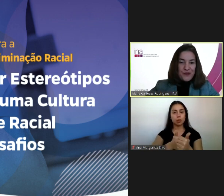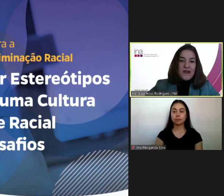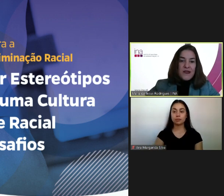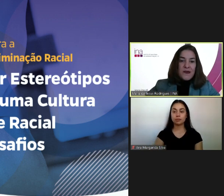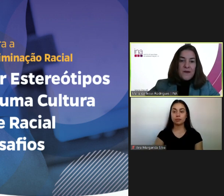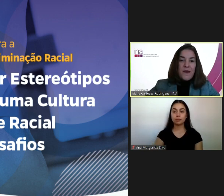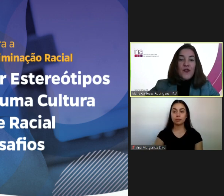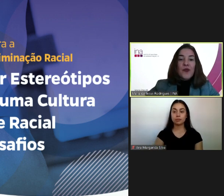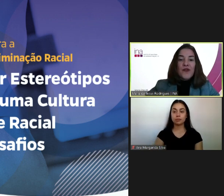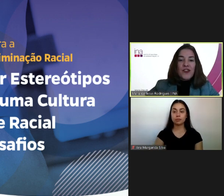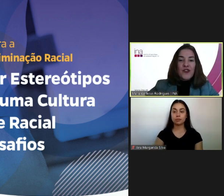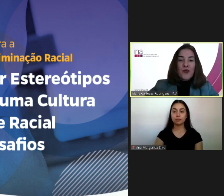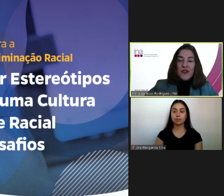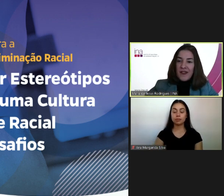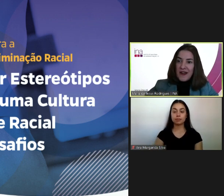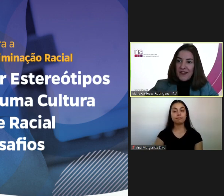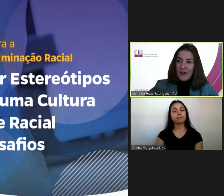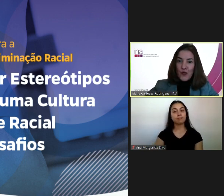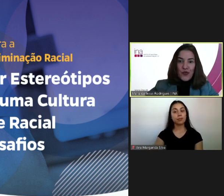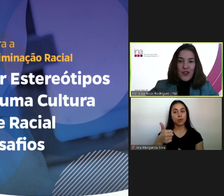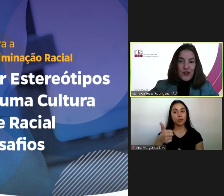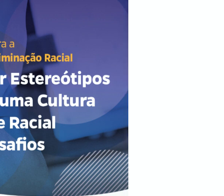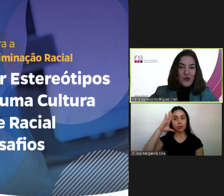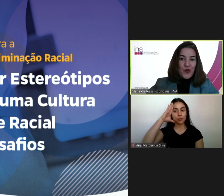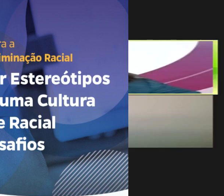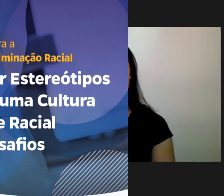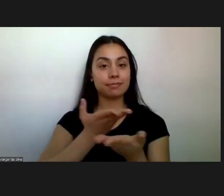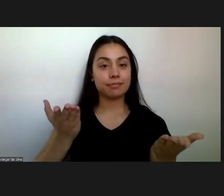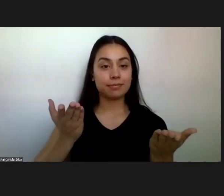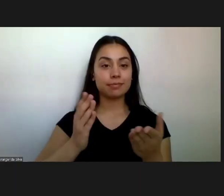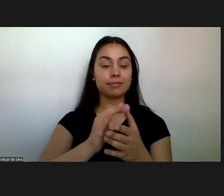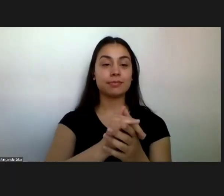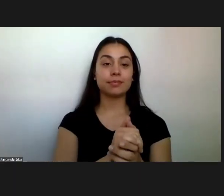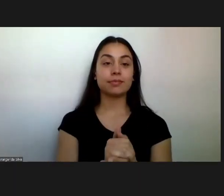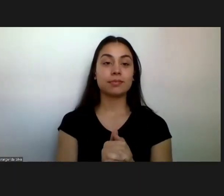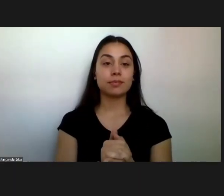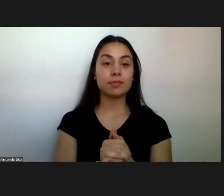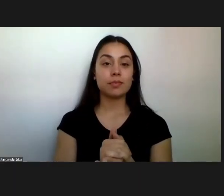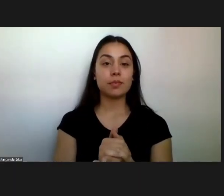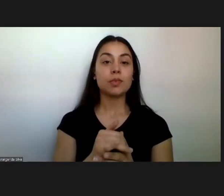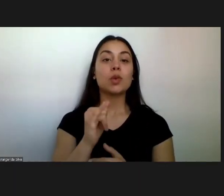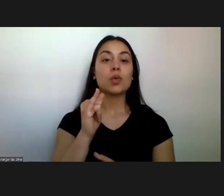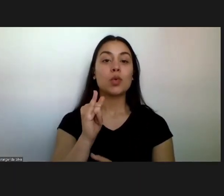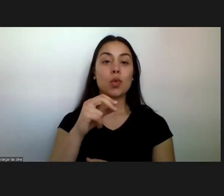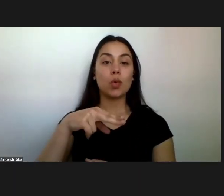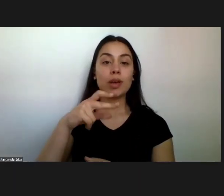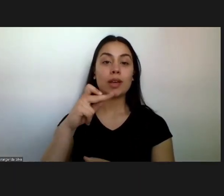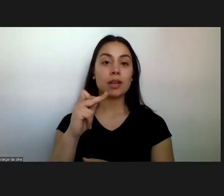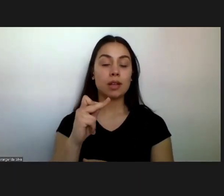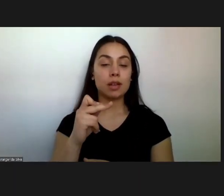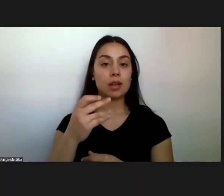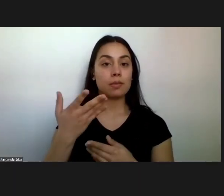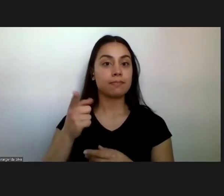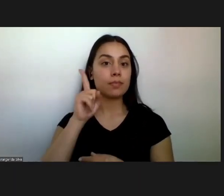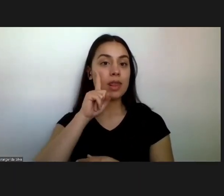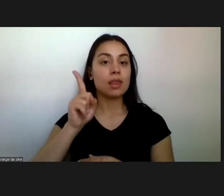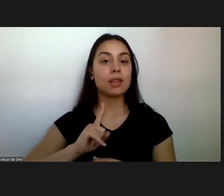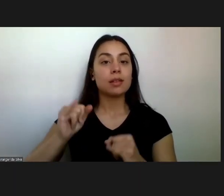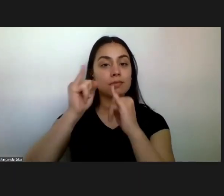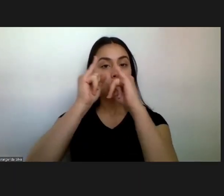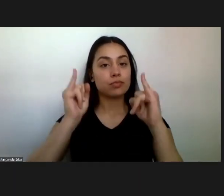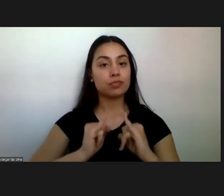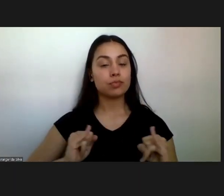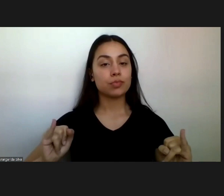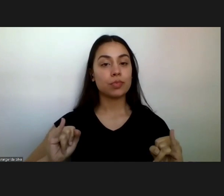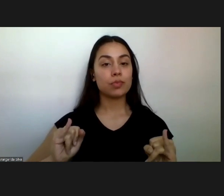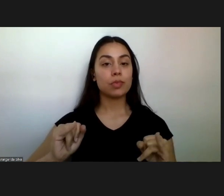início. Mais uma vez, boa tarde a todos e a todas. O INA assinala o Dia Internacional para a Eliminação